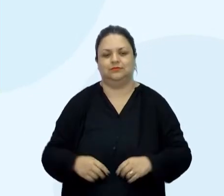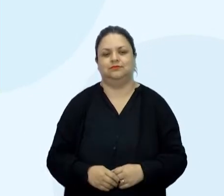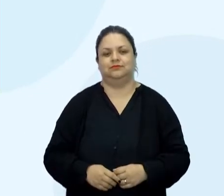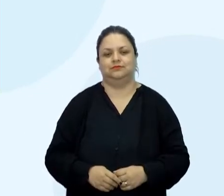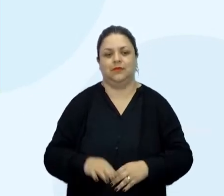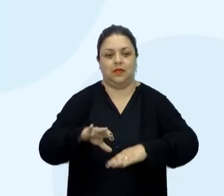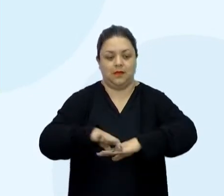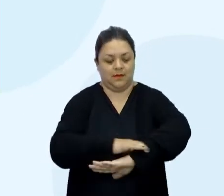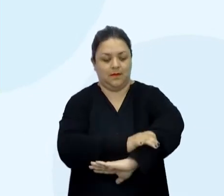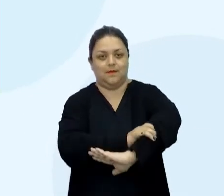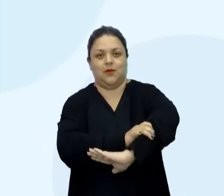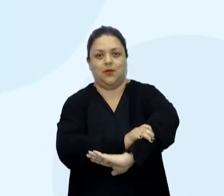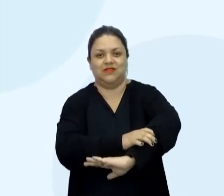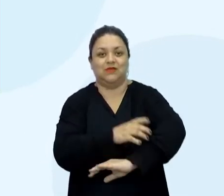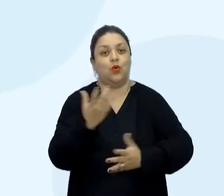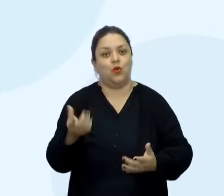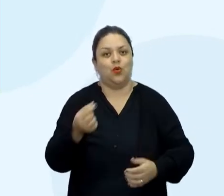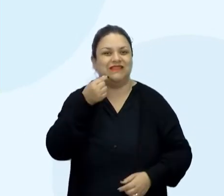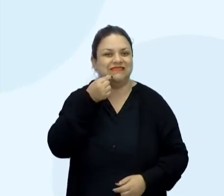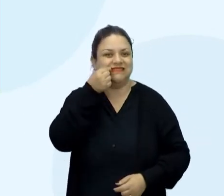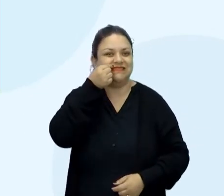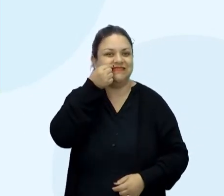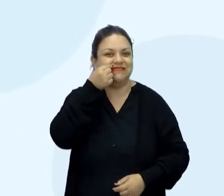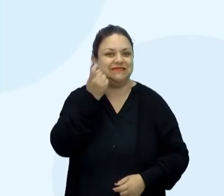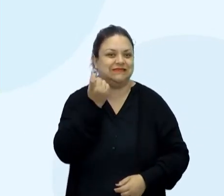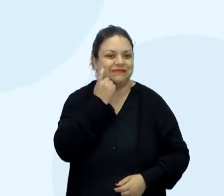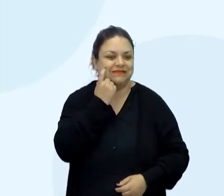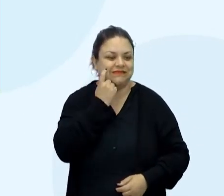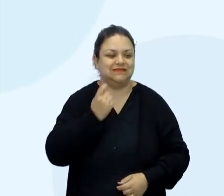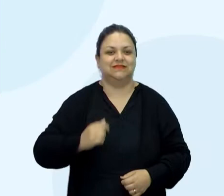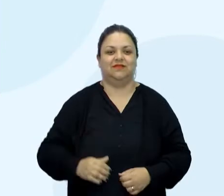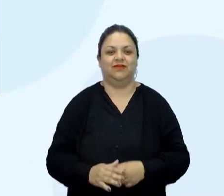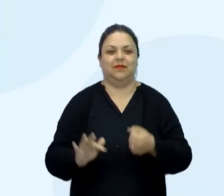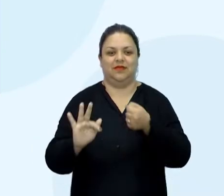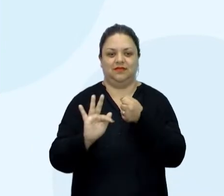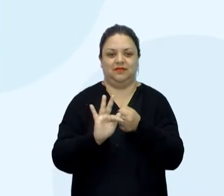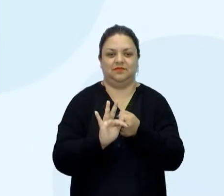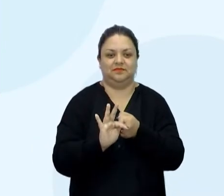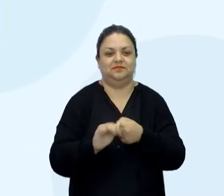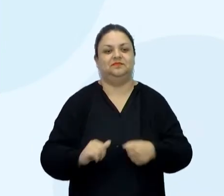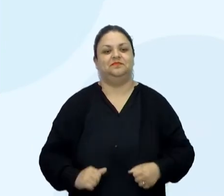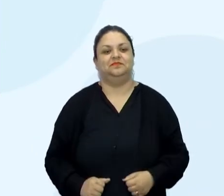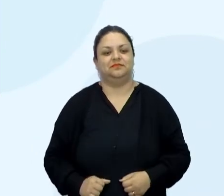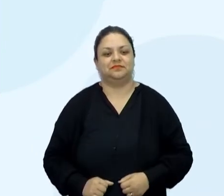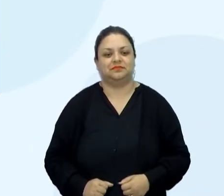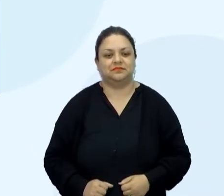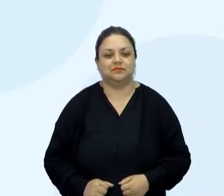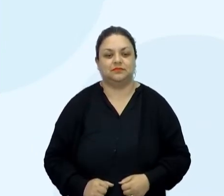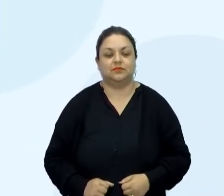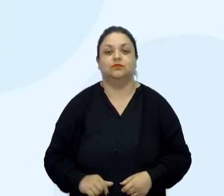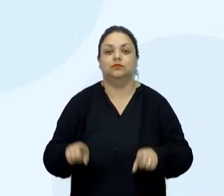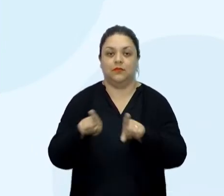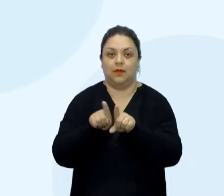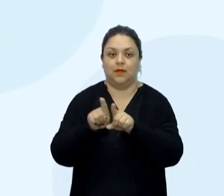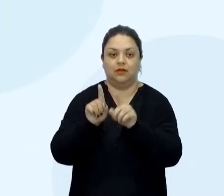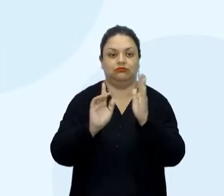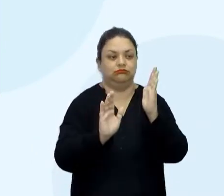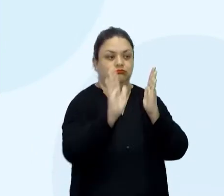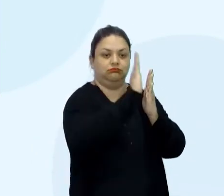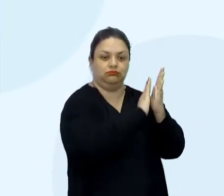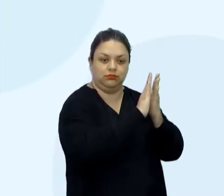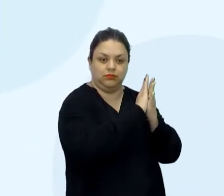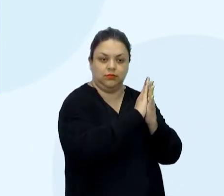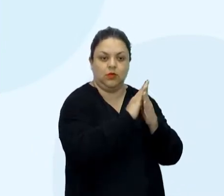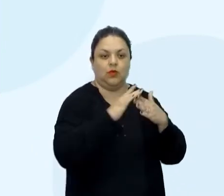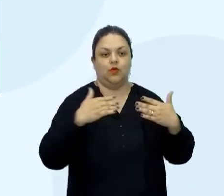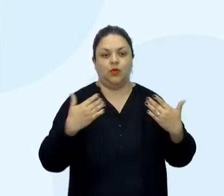e implantes, tá? Revestimentos de concreto de alto desempenho e algumas cerâmicas eletrônicas que podem ser